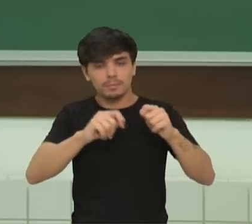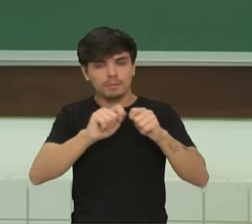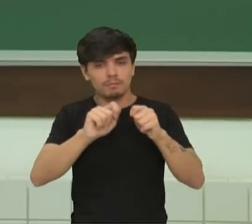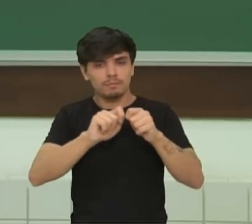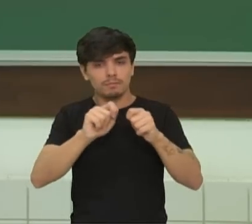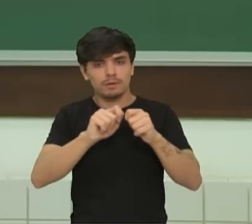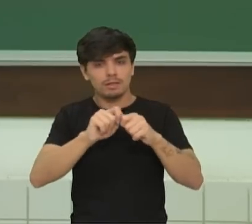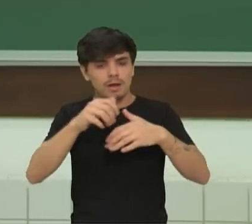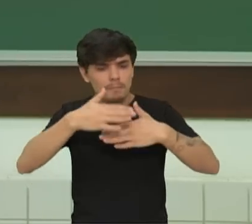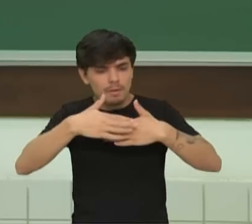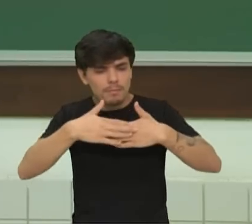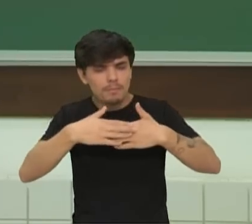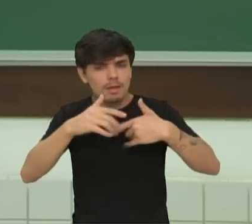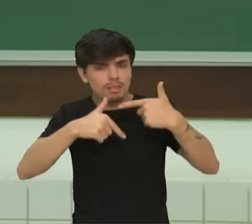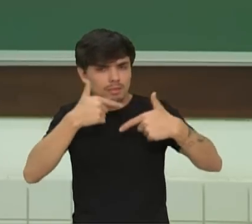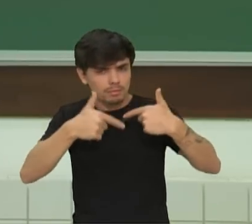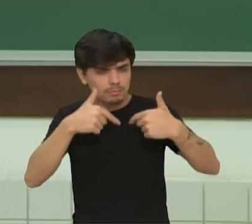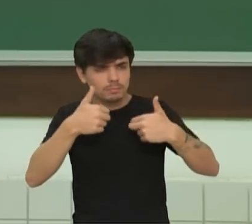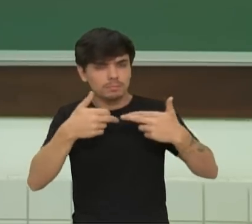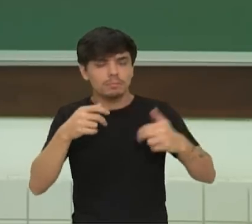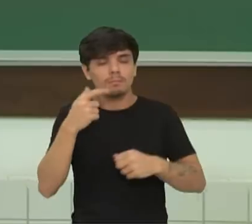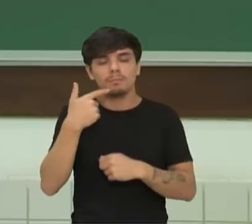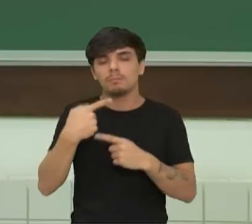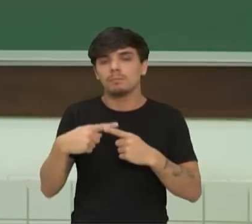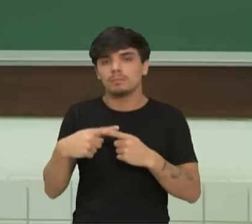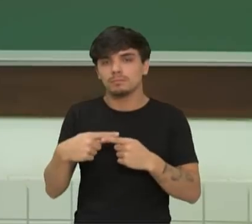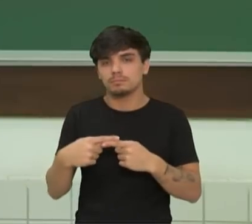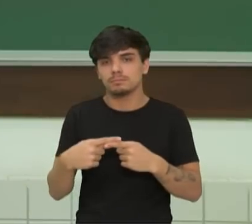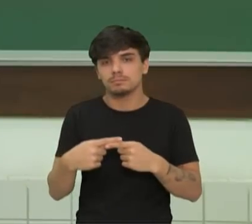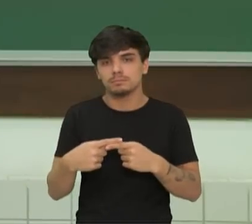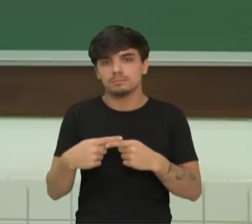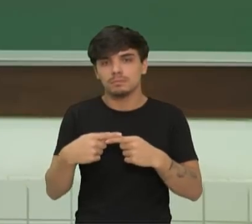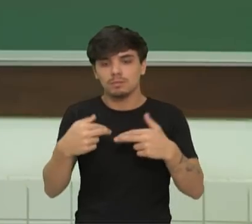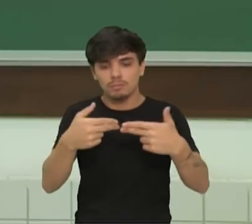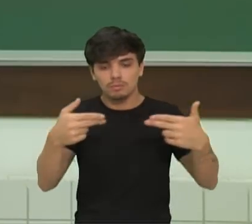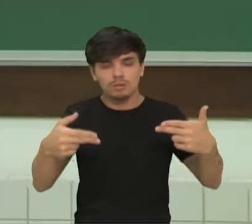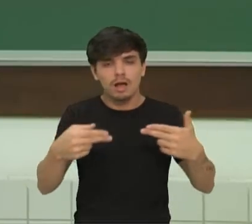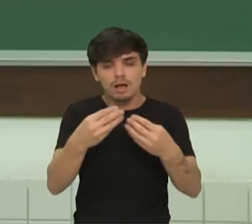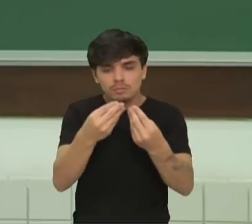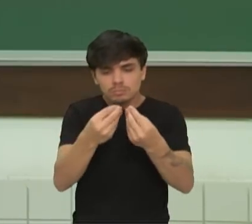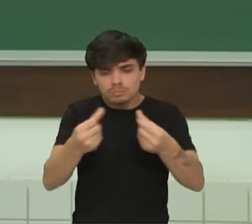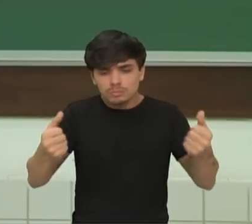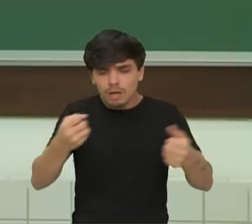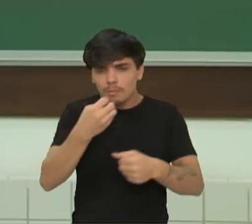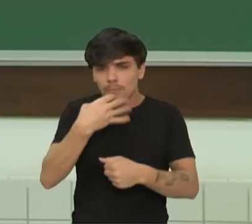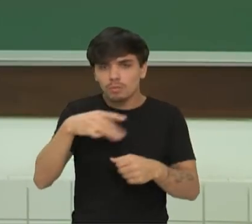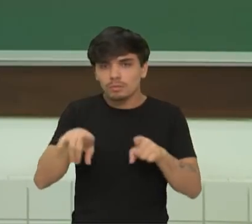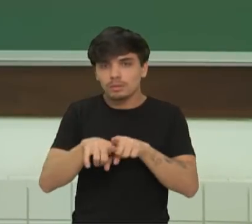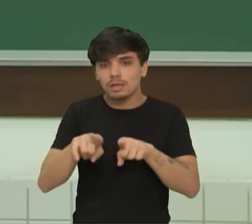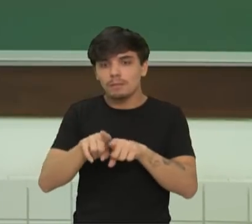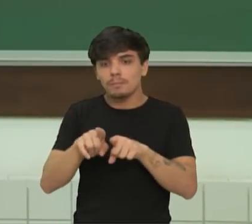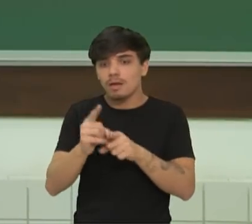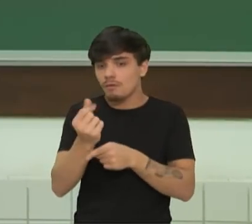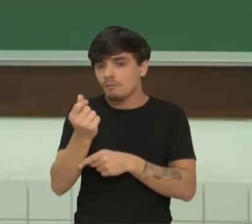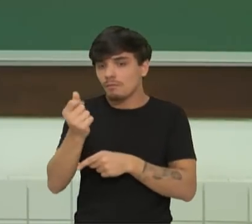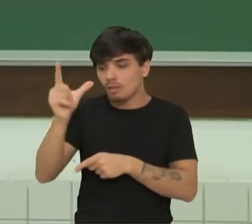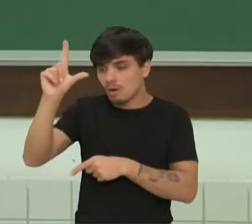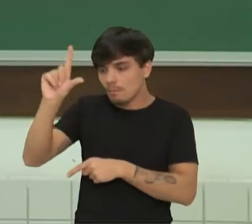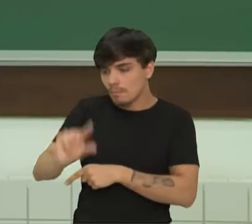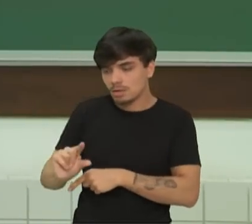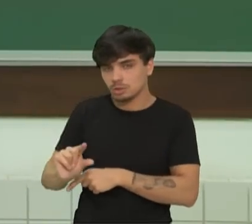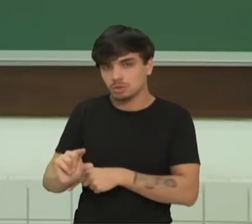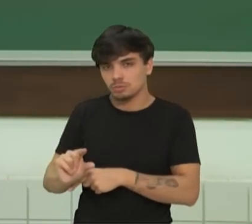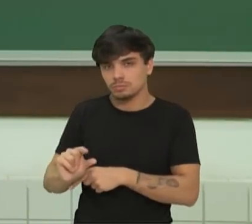nas manufaturas, para que o produto tivesse uma boa qualidade e preços abaixo dos importados. Então,